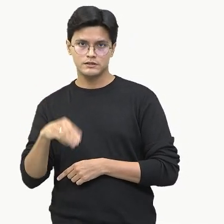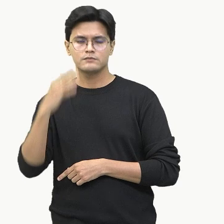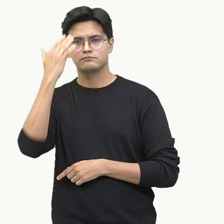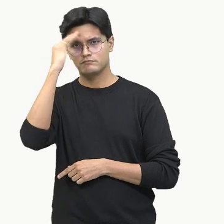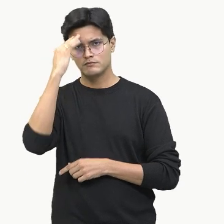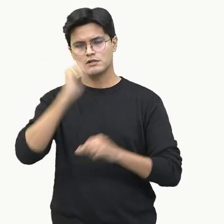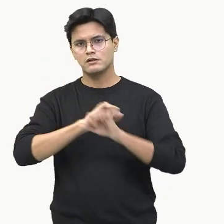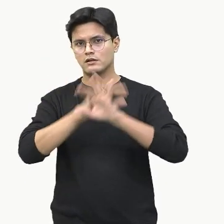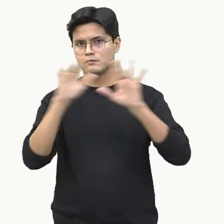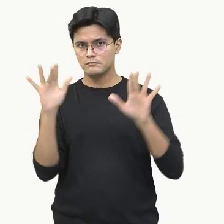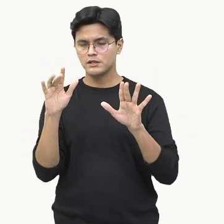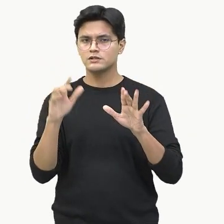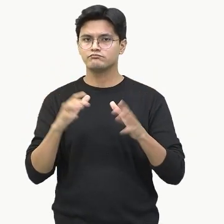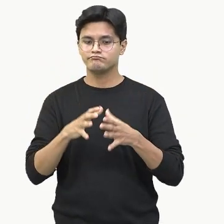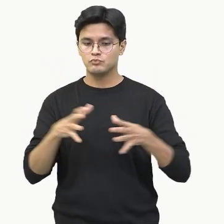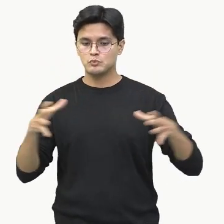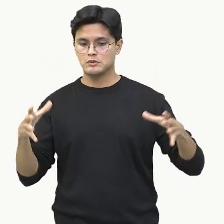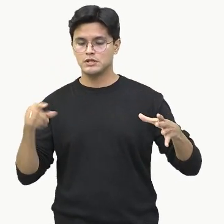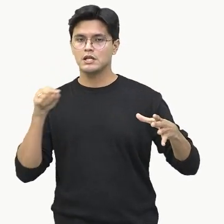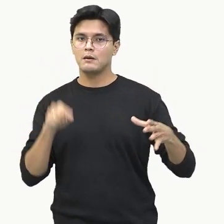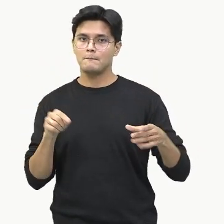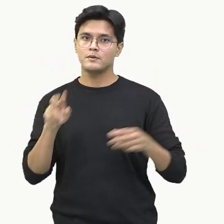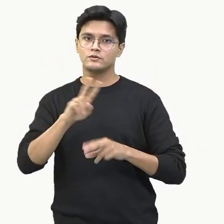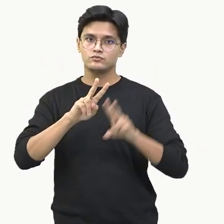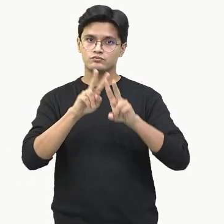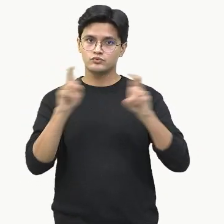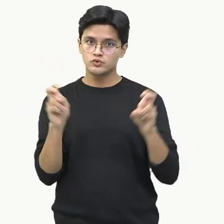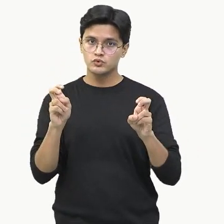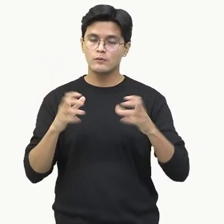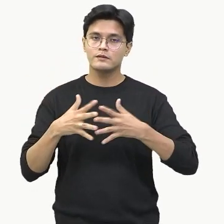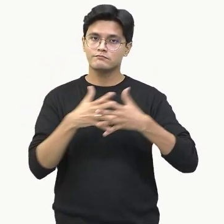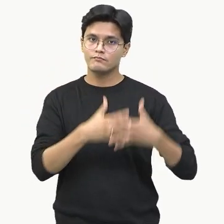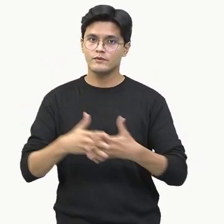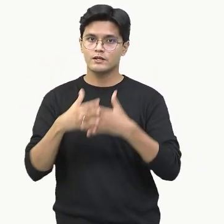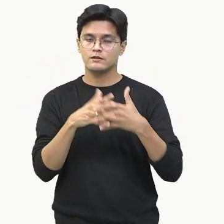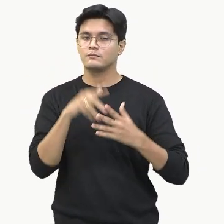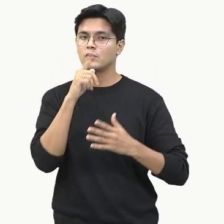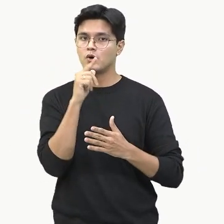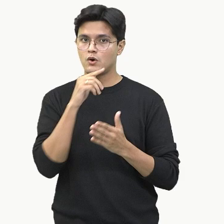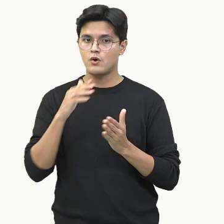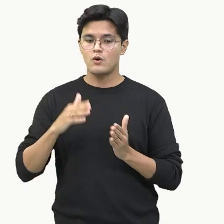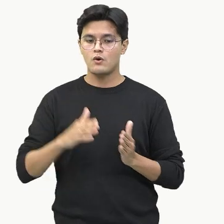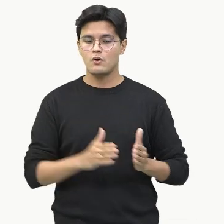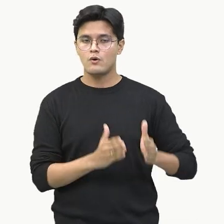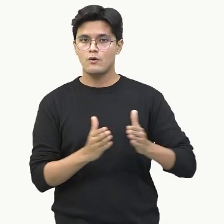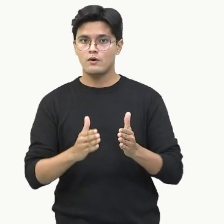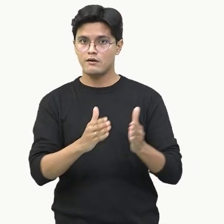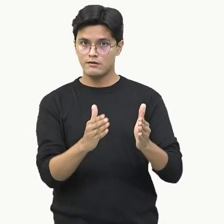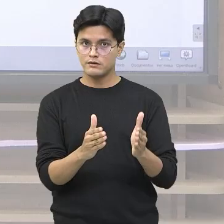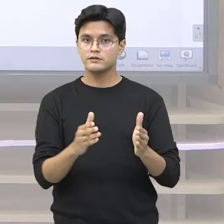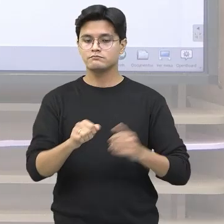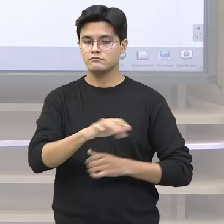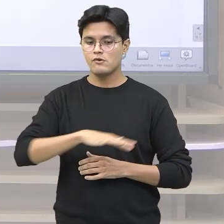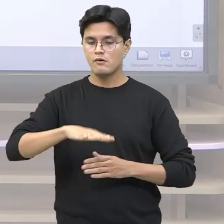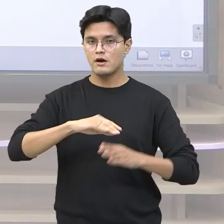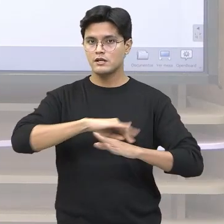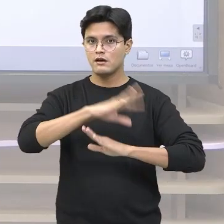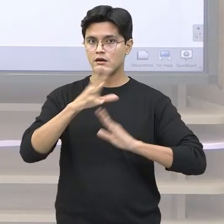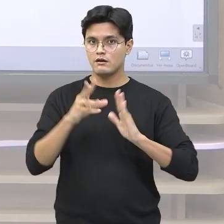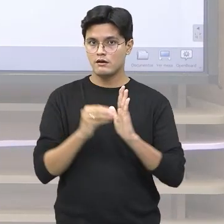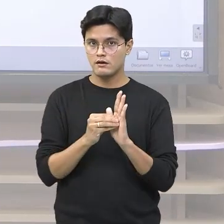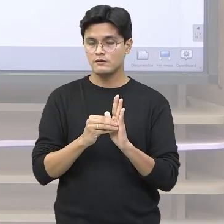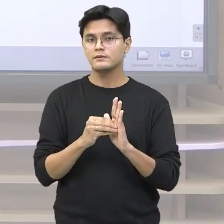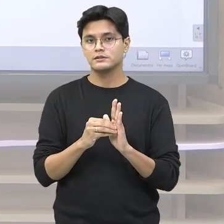nós falamos sobre o transporte hidroviário eh na região Amazônica desse fluxo de